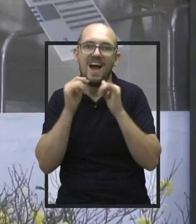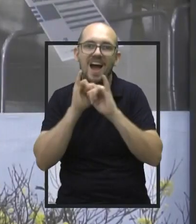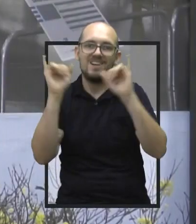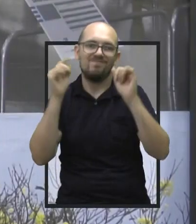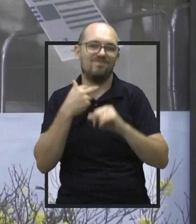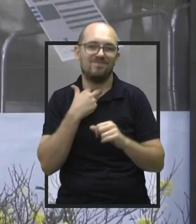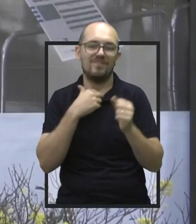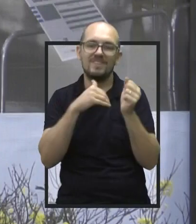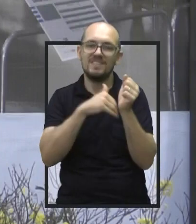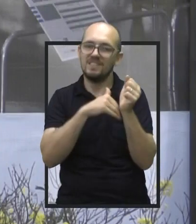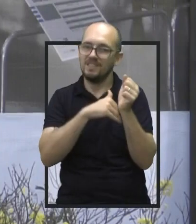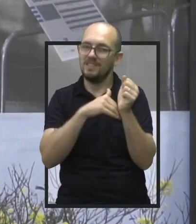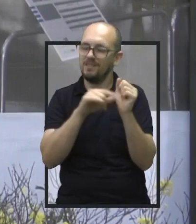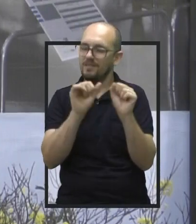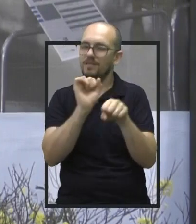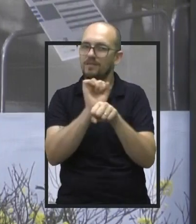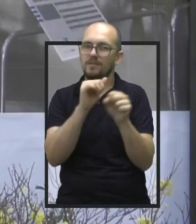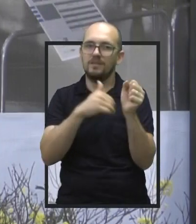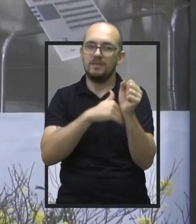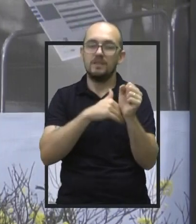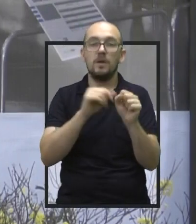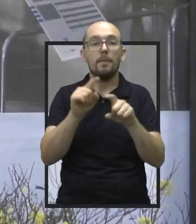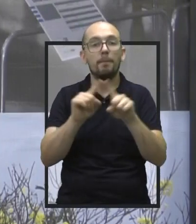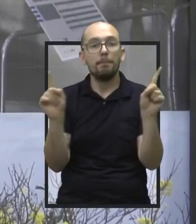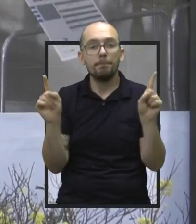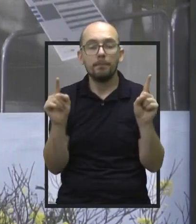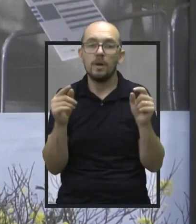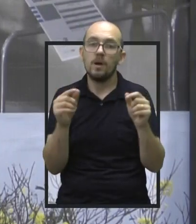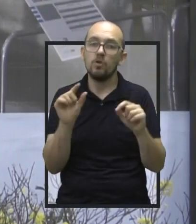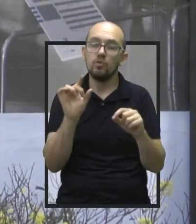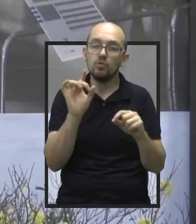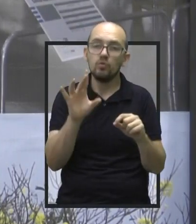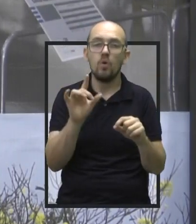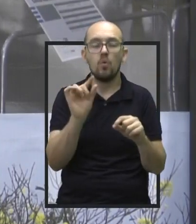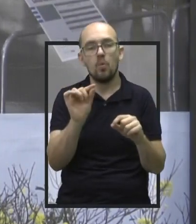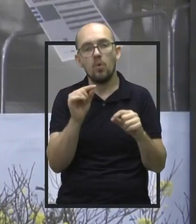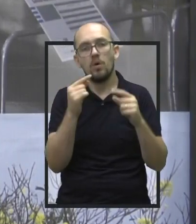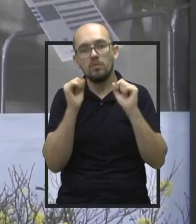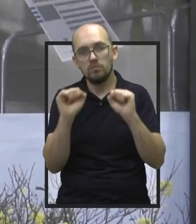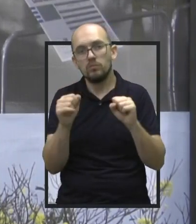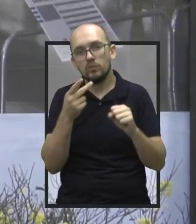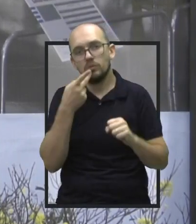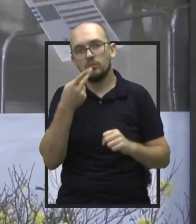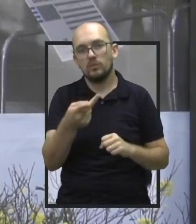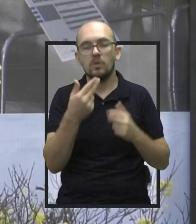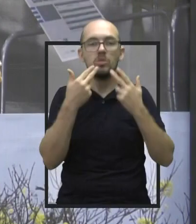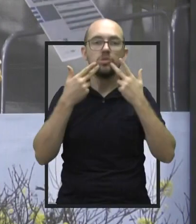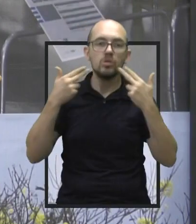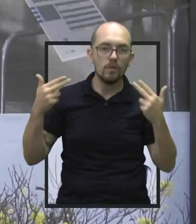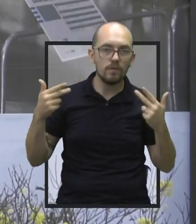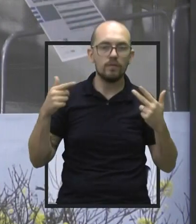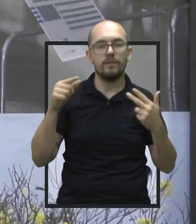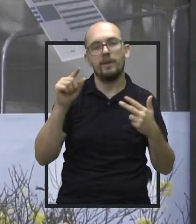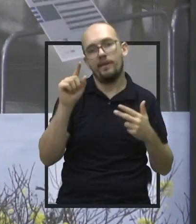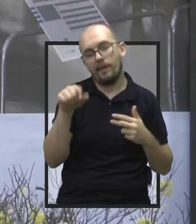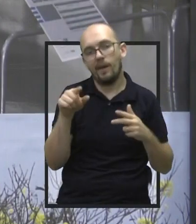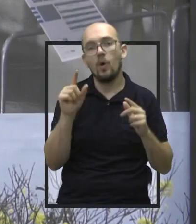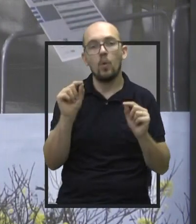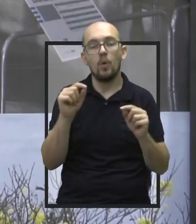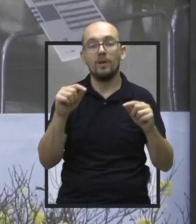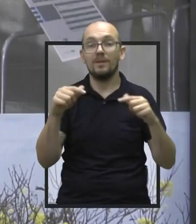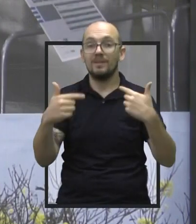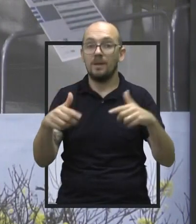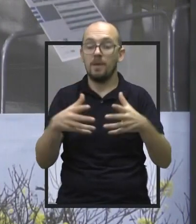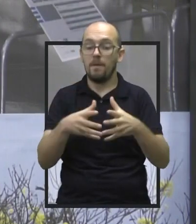nome da empresa, mas assim, o que a gente pode falar, Ângelo, o que eu posso trazer de novidades é que vai ser gerado aí